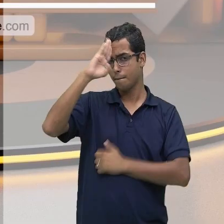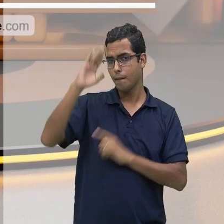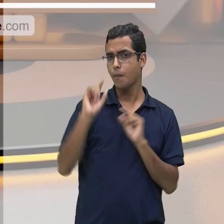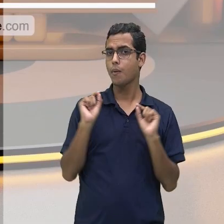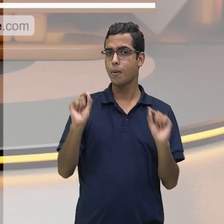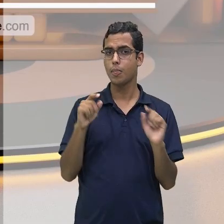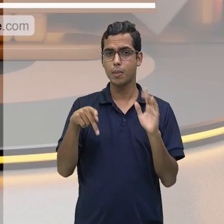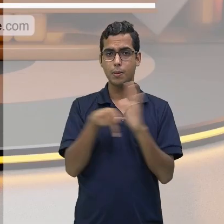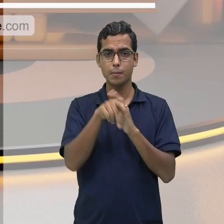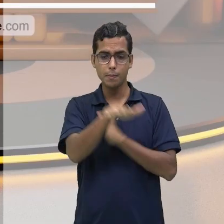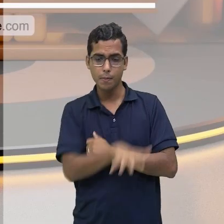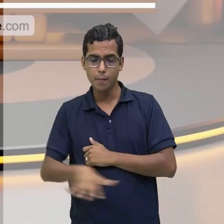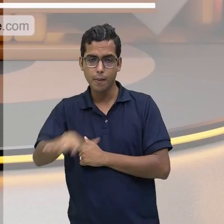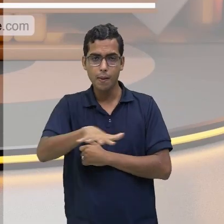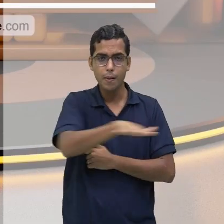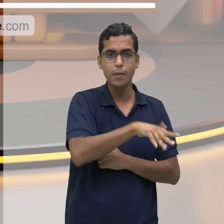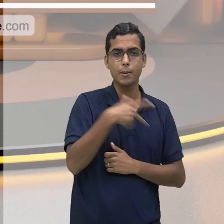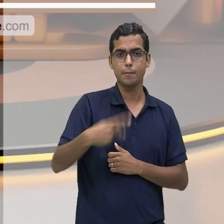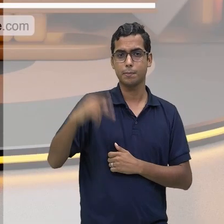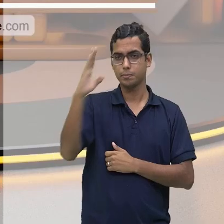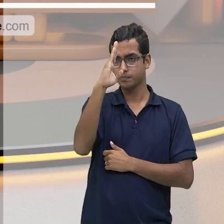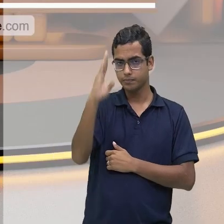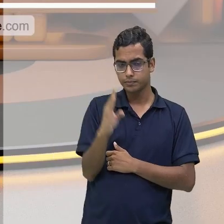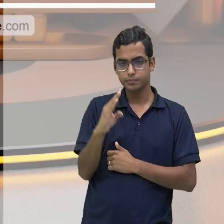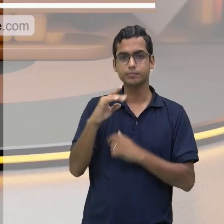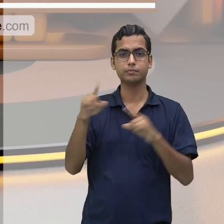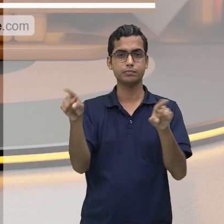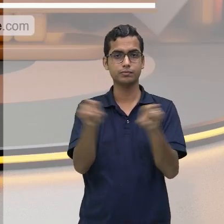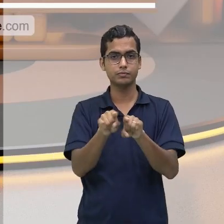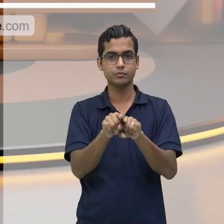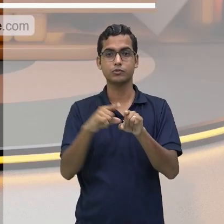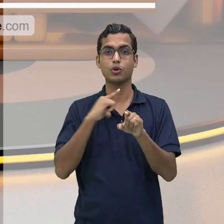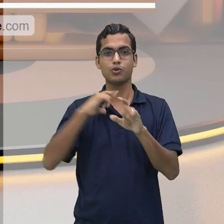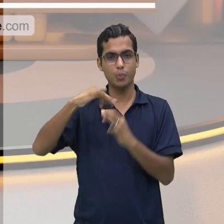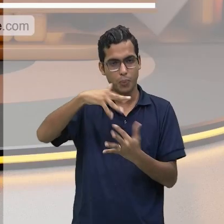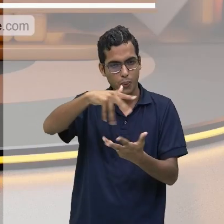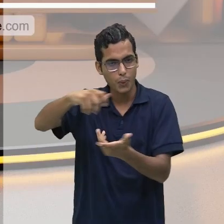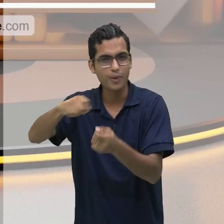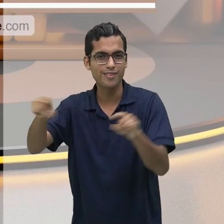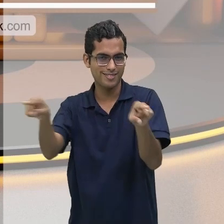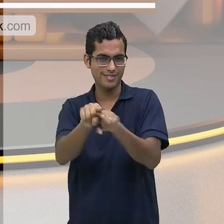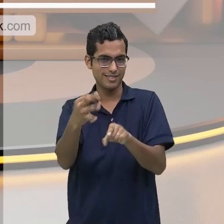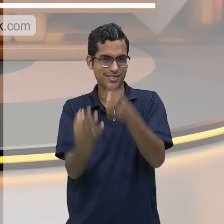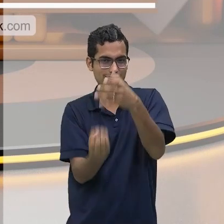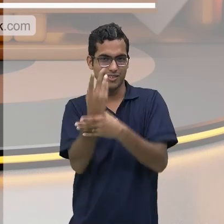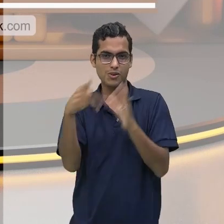em determinadas regiões e acaba formando um bioma, tá certo,